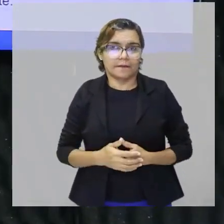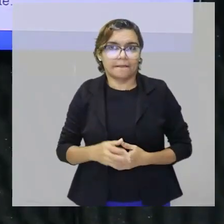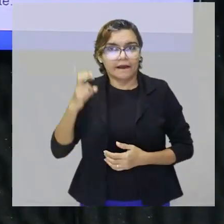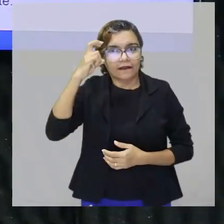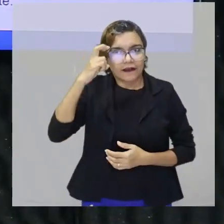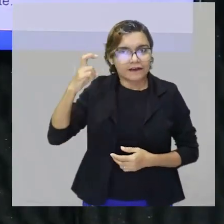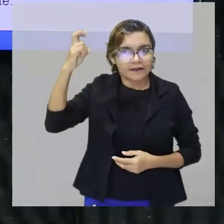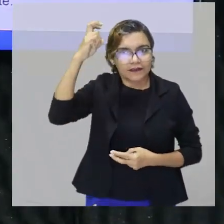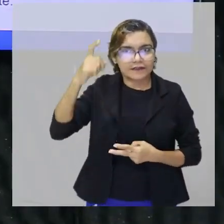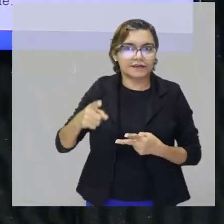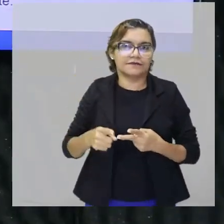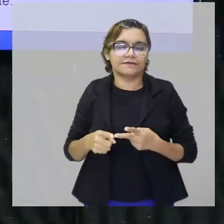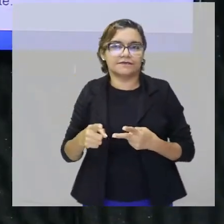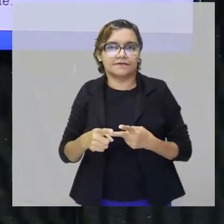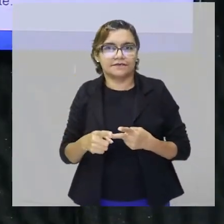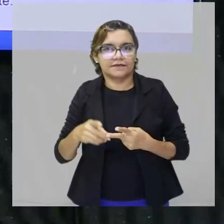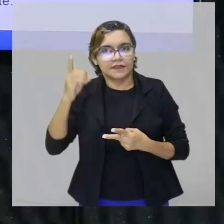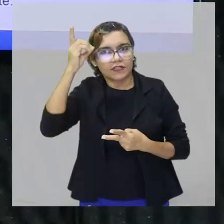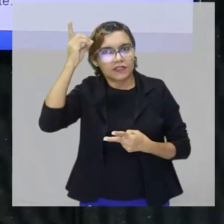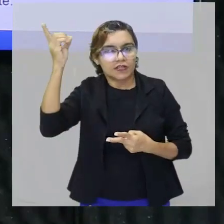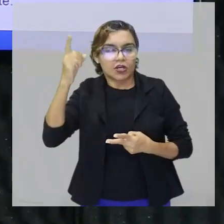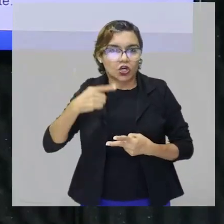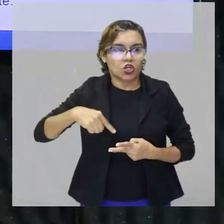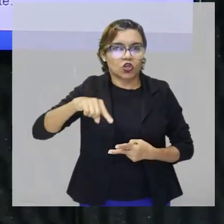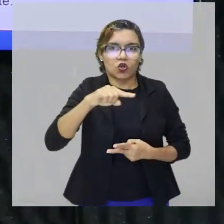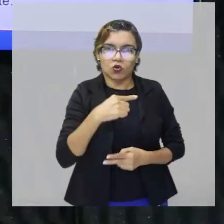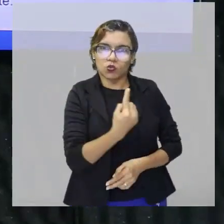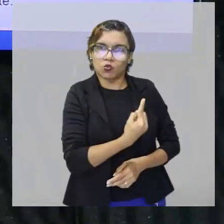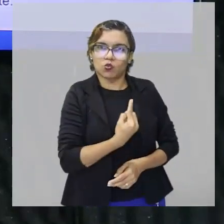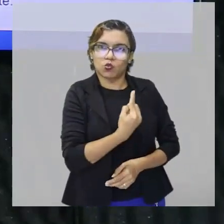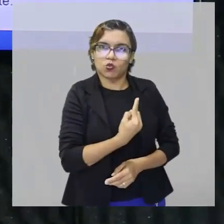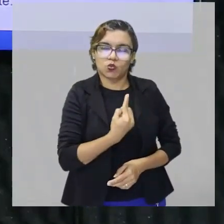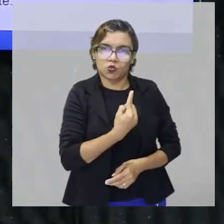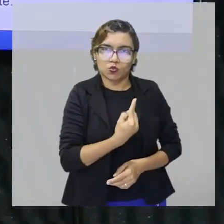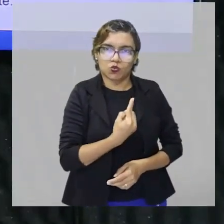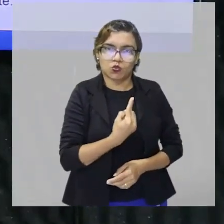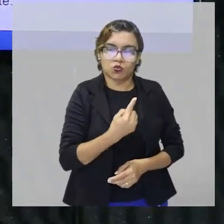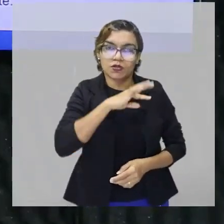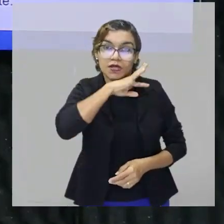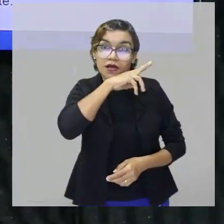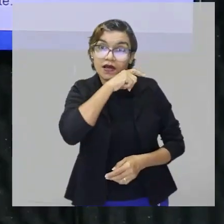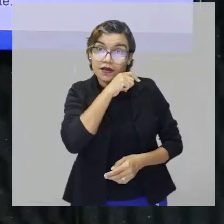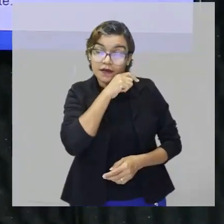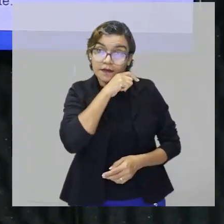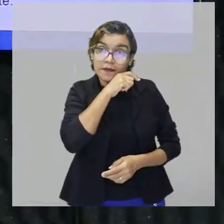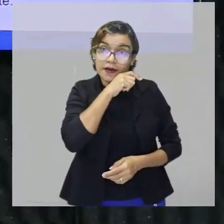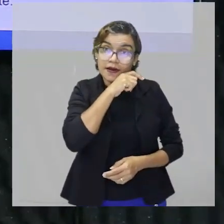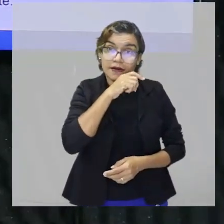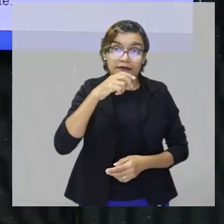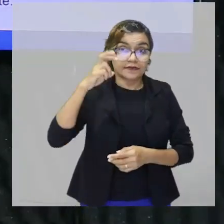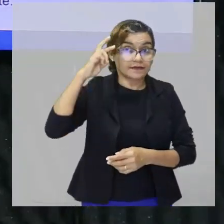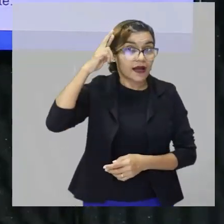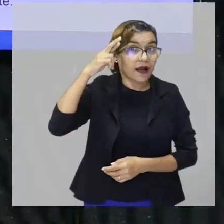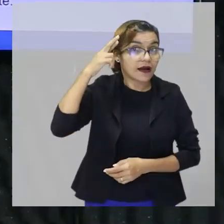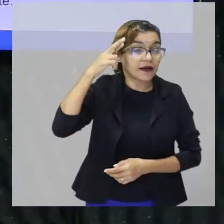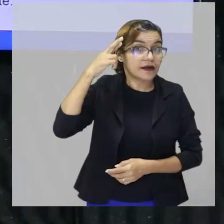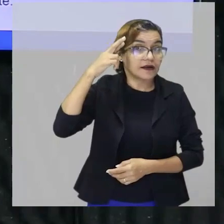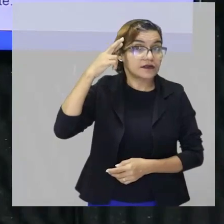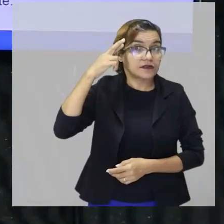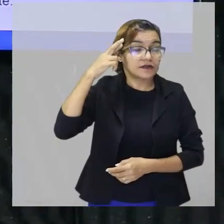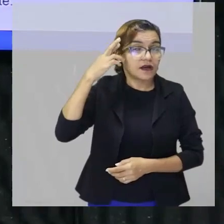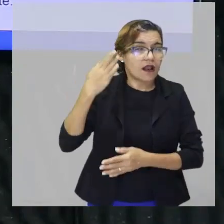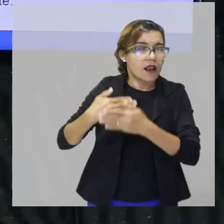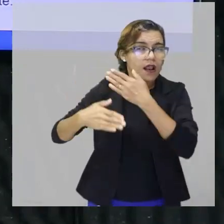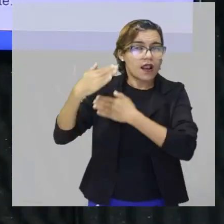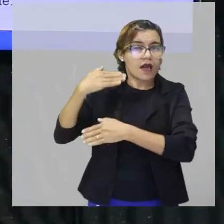inteligência, a ideia de que somos os únicos animais racionais, tem sido destruída desde os anos